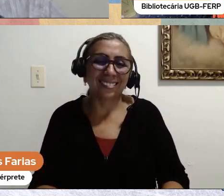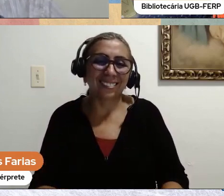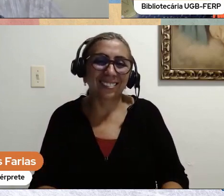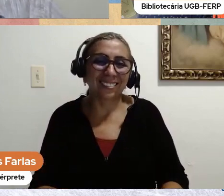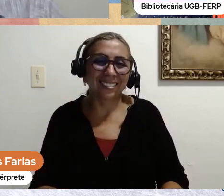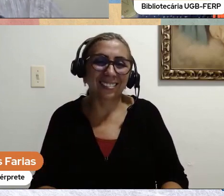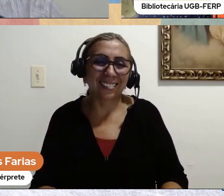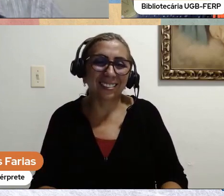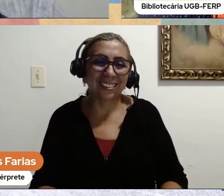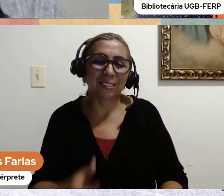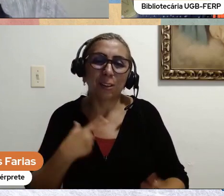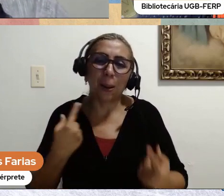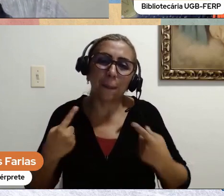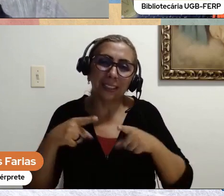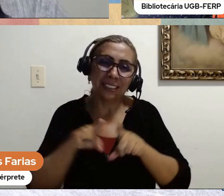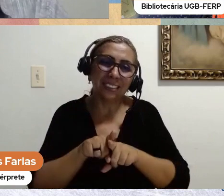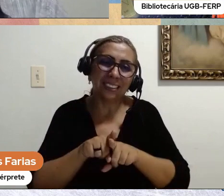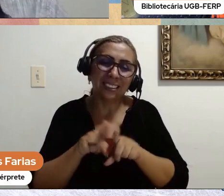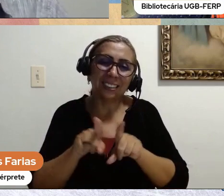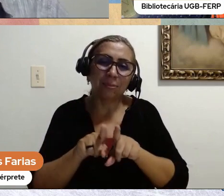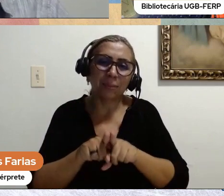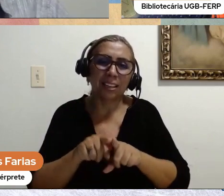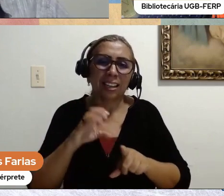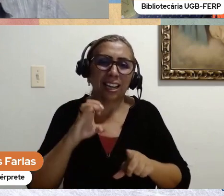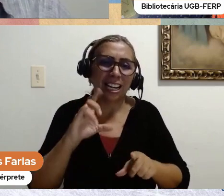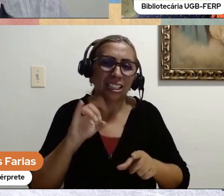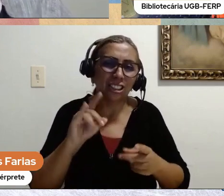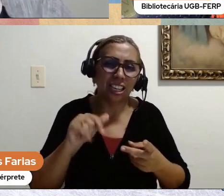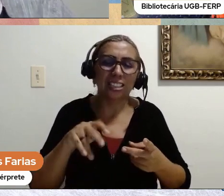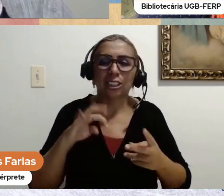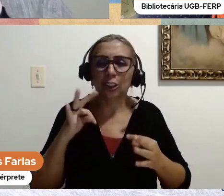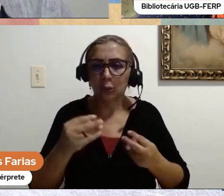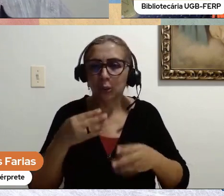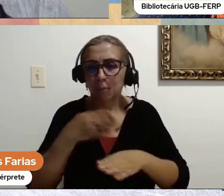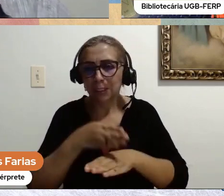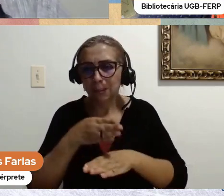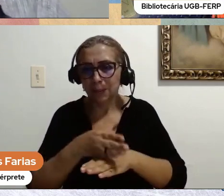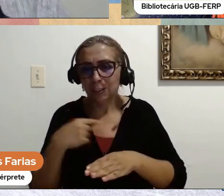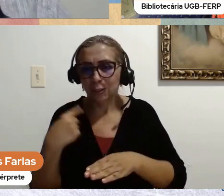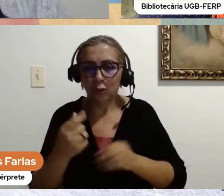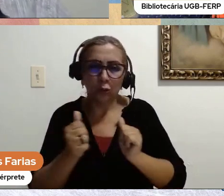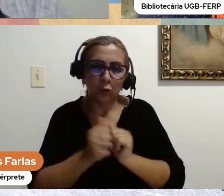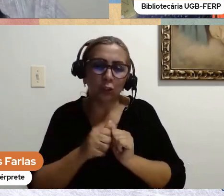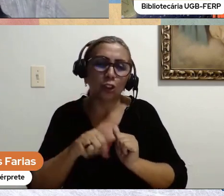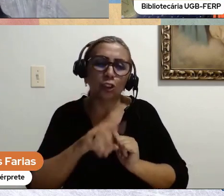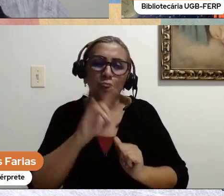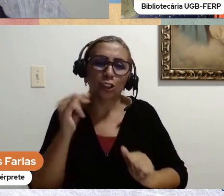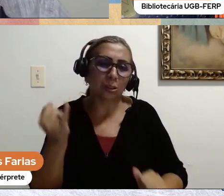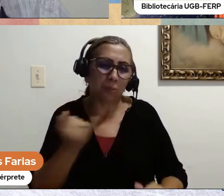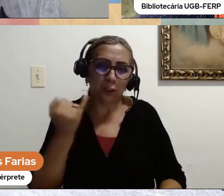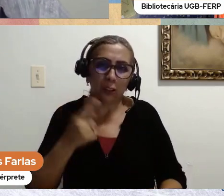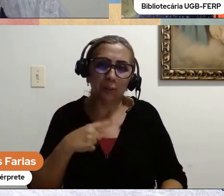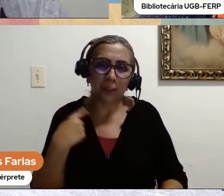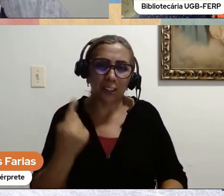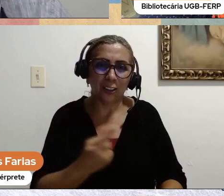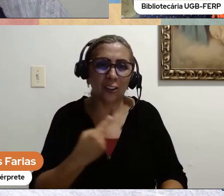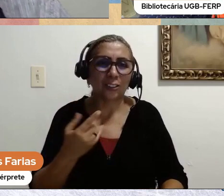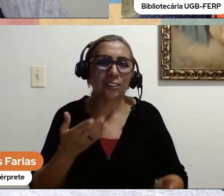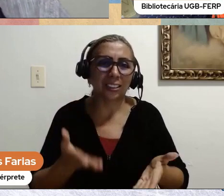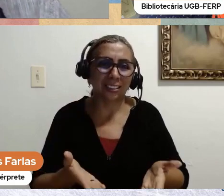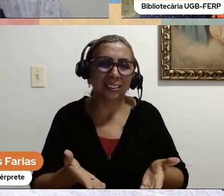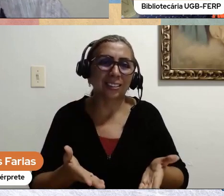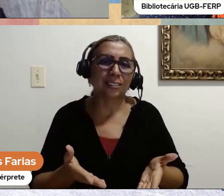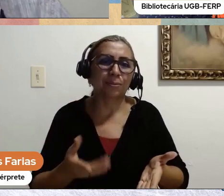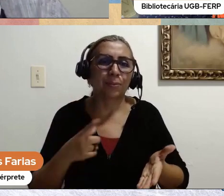Aí estender essa parceria, assim como Clediane, né, e todos que participaram aqui conosco, desse dia muito importante aqui para a gente na BCH, que